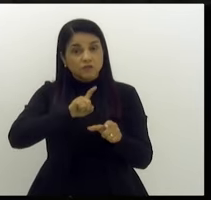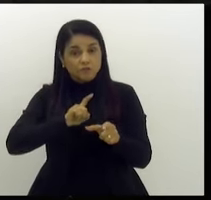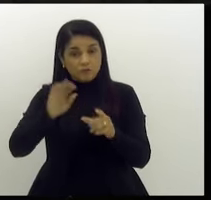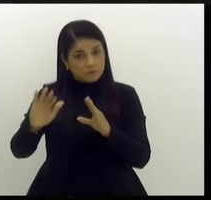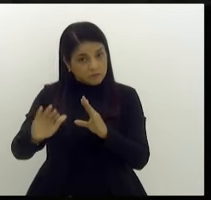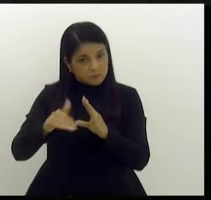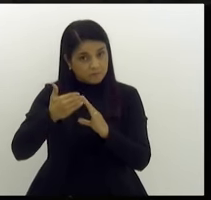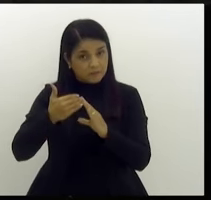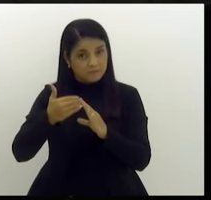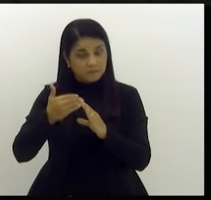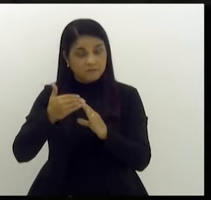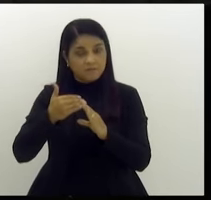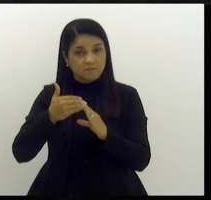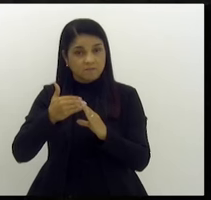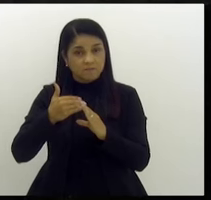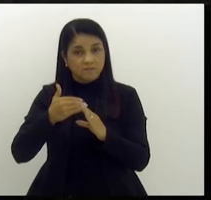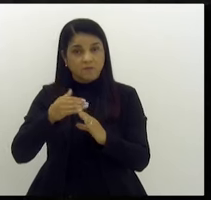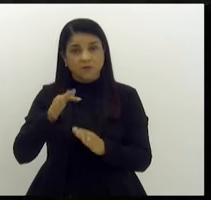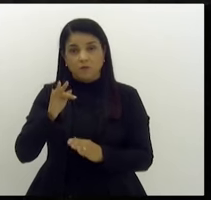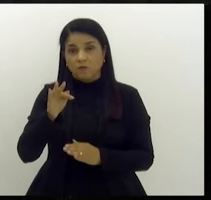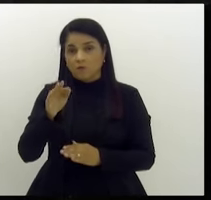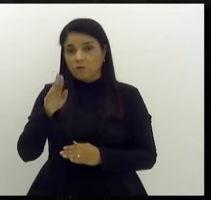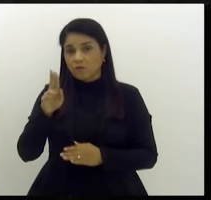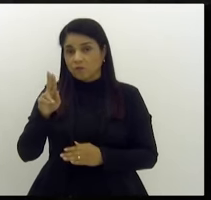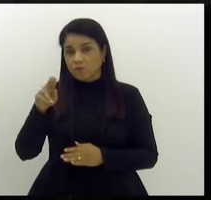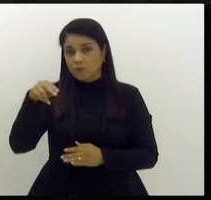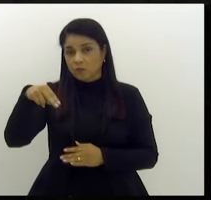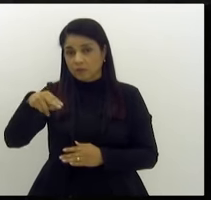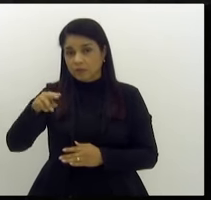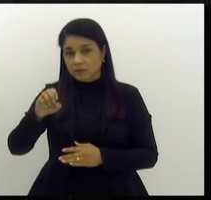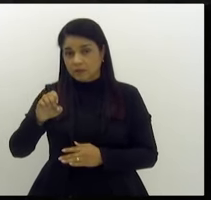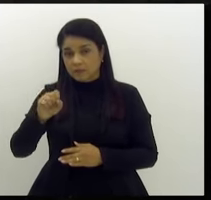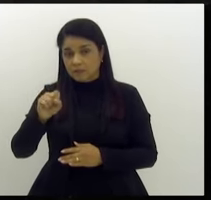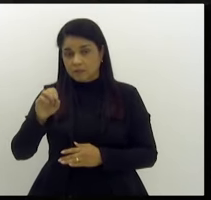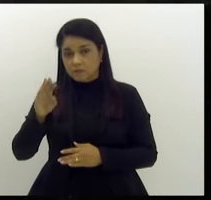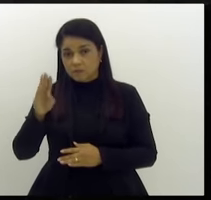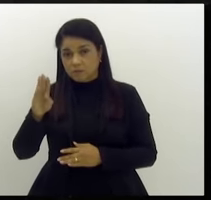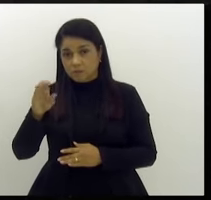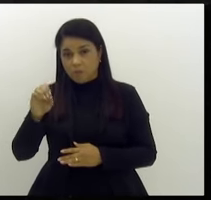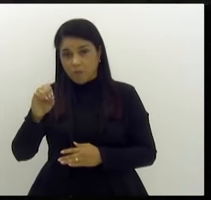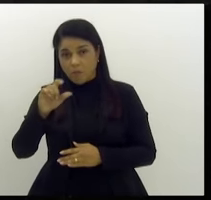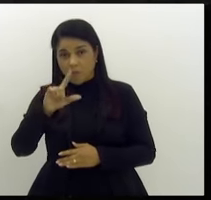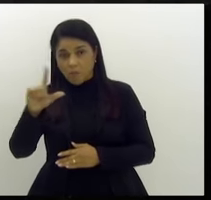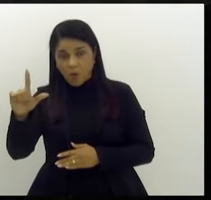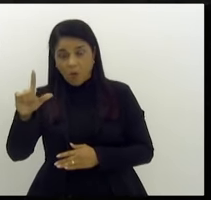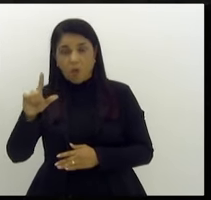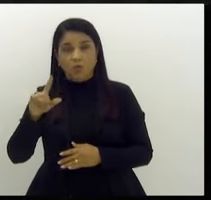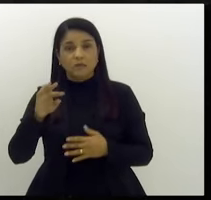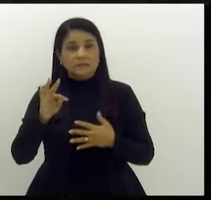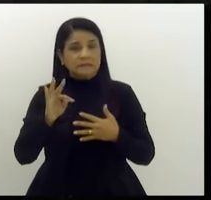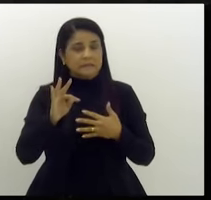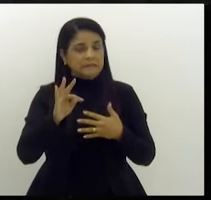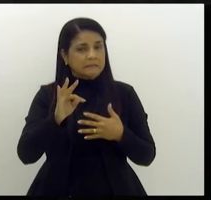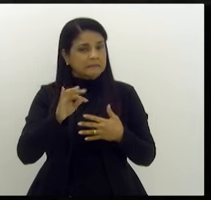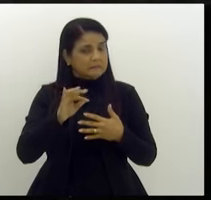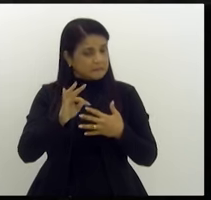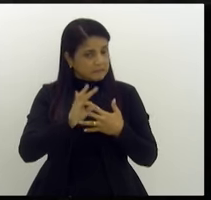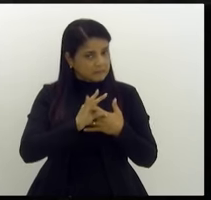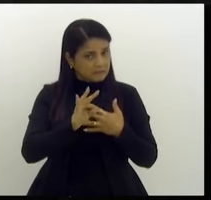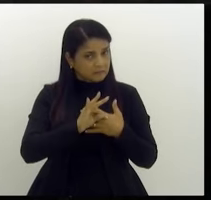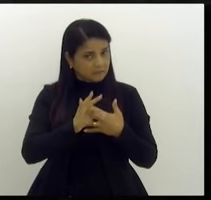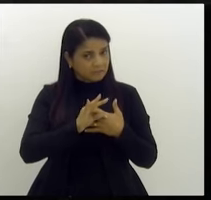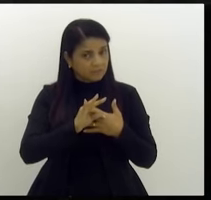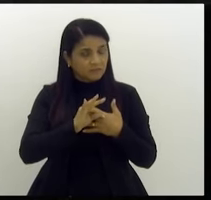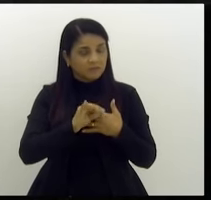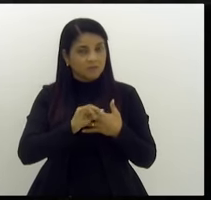do funesbom e Funesp aliás trazendo Tecnicamente a gente não tá falando